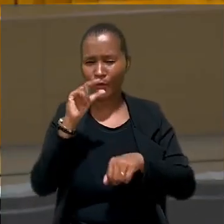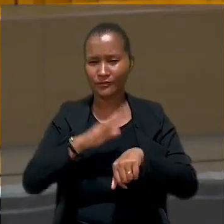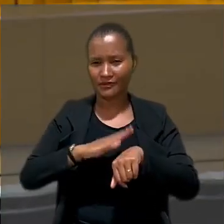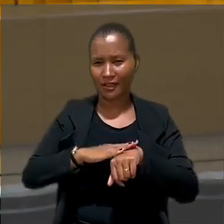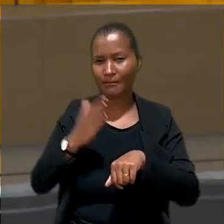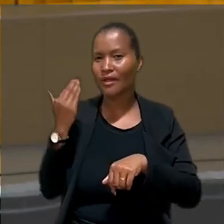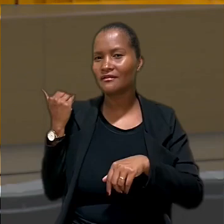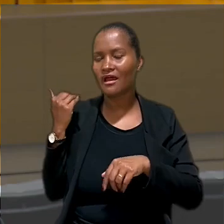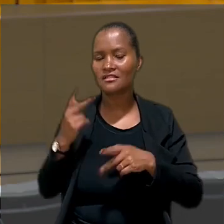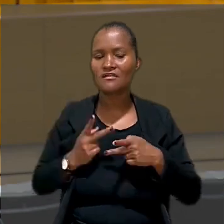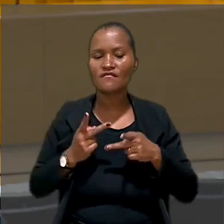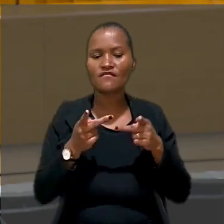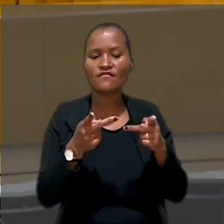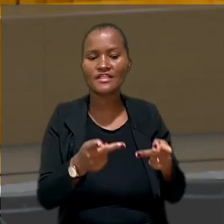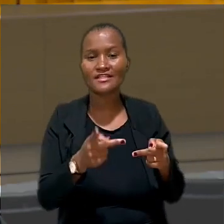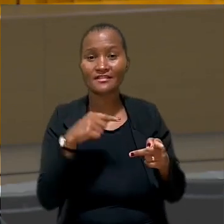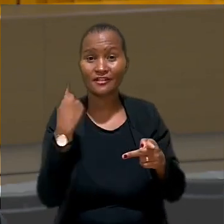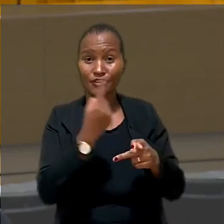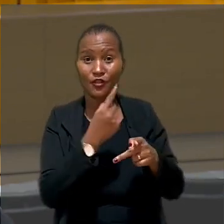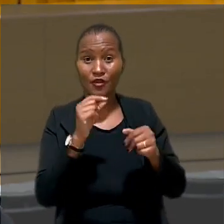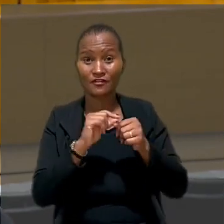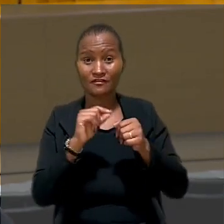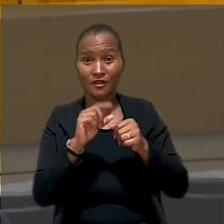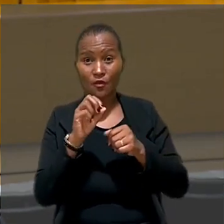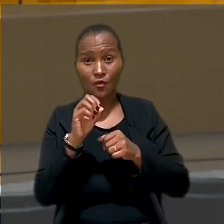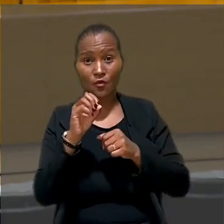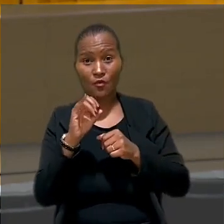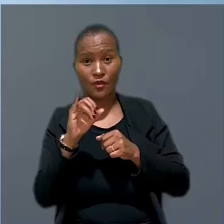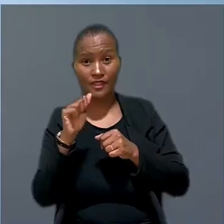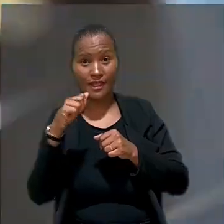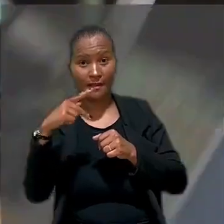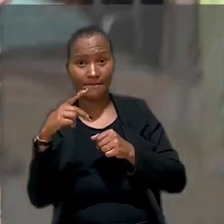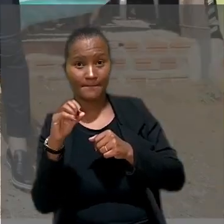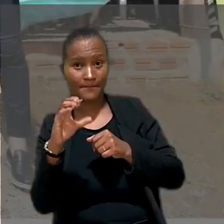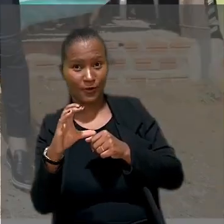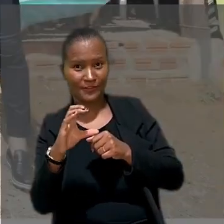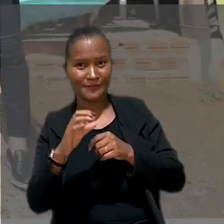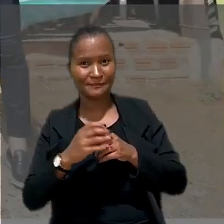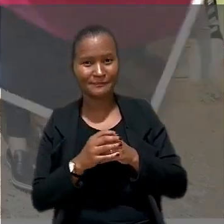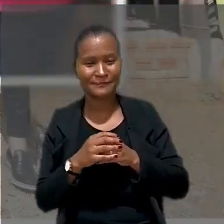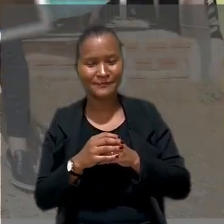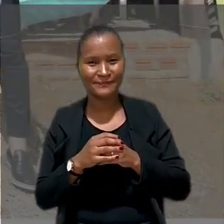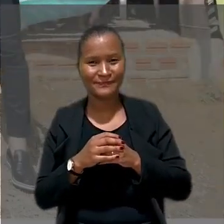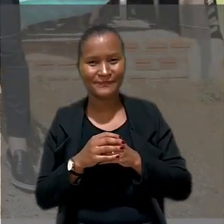fizemos recentemente. Uma visita que nós fizemos ao Oiapoque.